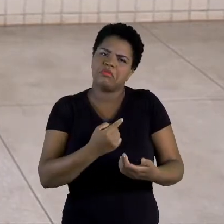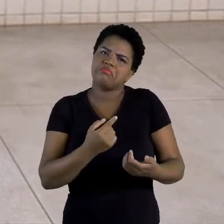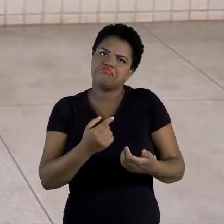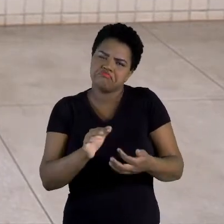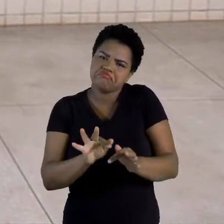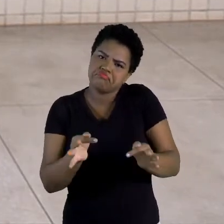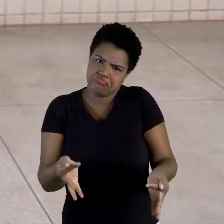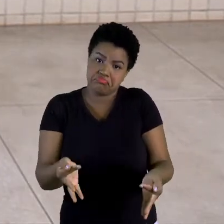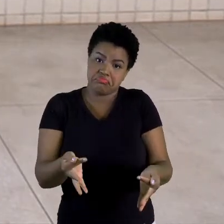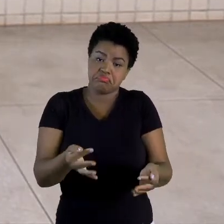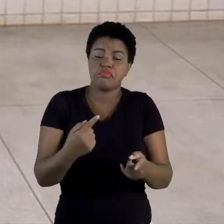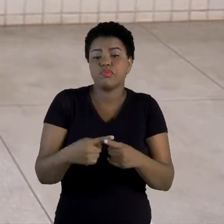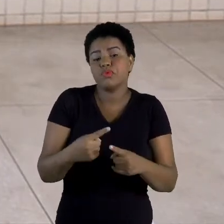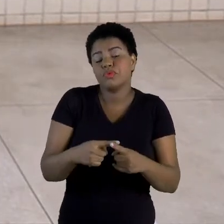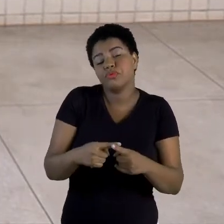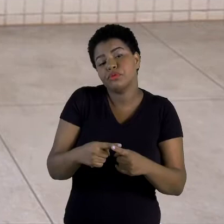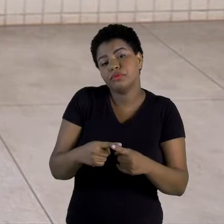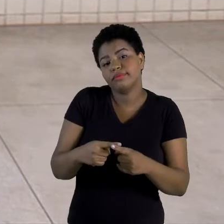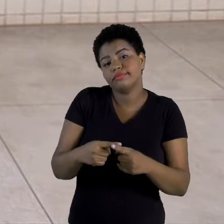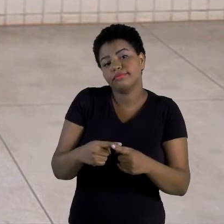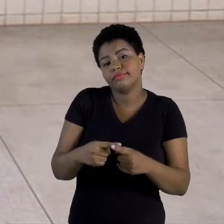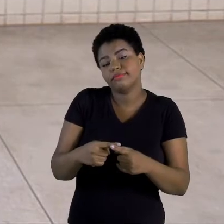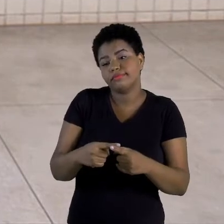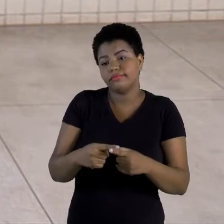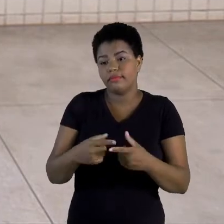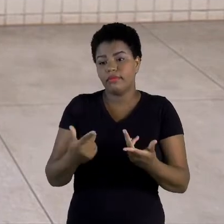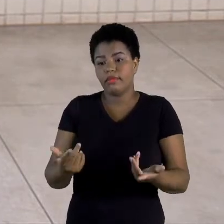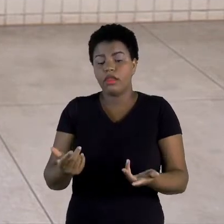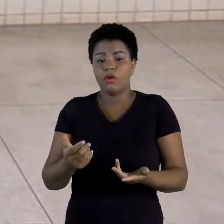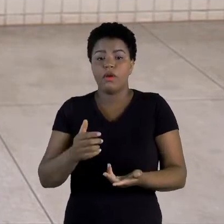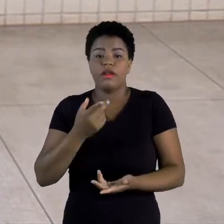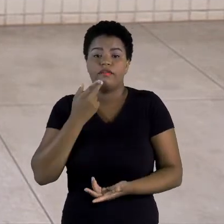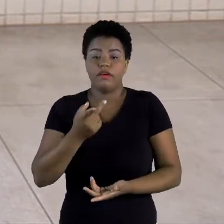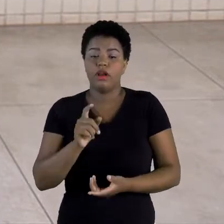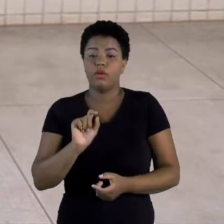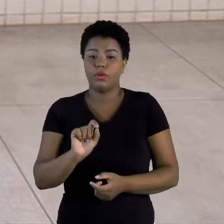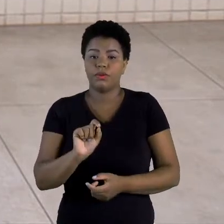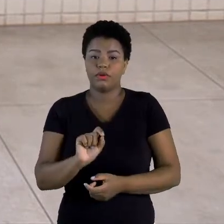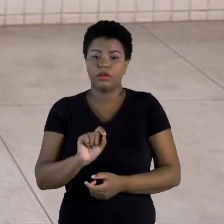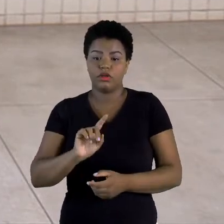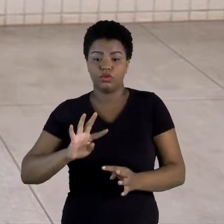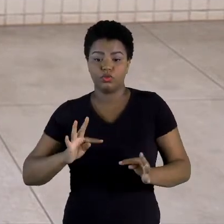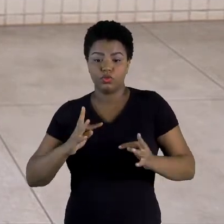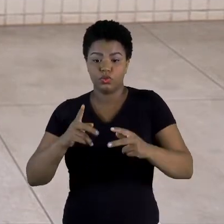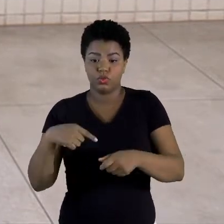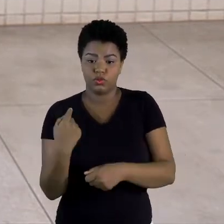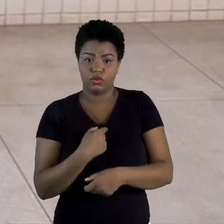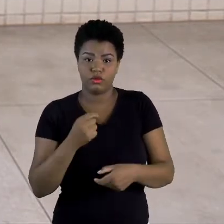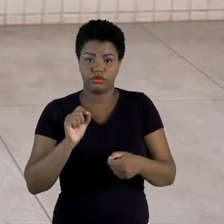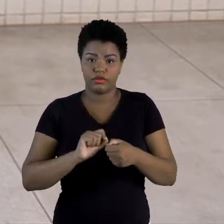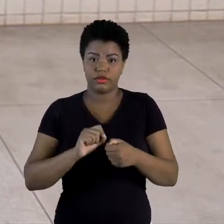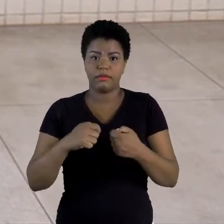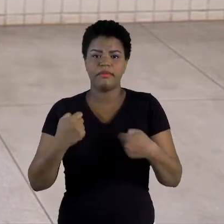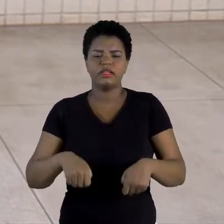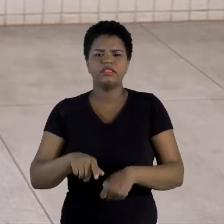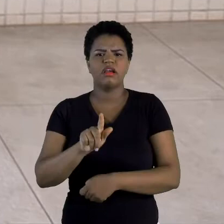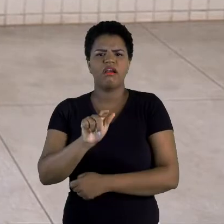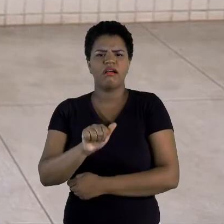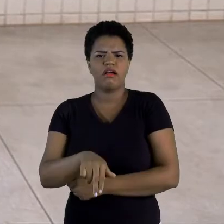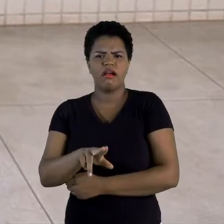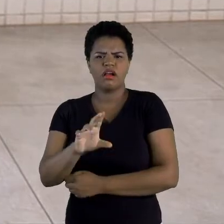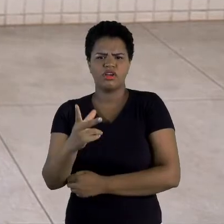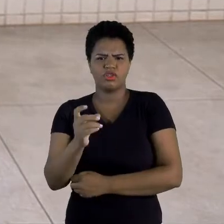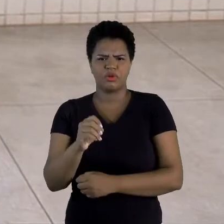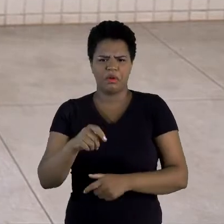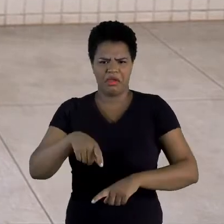Por quê? Celso Antunes, ele fala assim, que em tudo que a gente vai fazer, a gente precisa de gancho. Que gancho? Sai